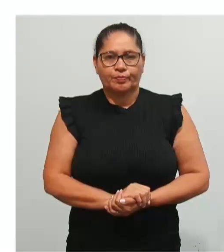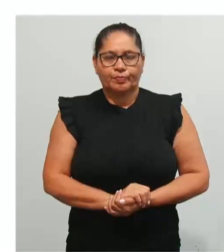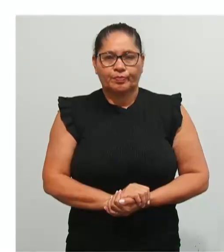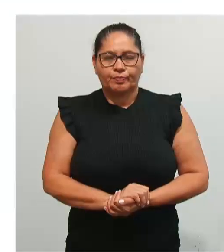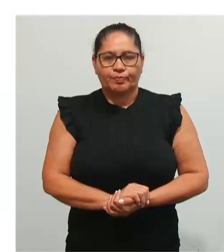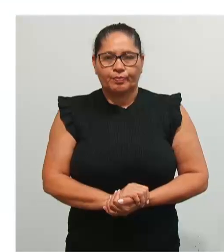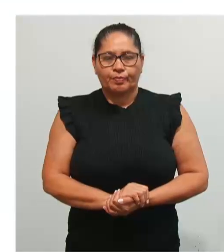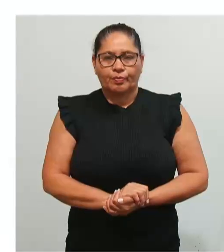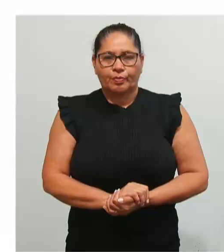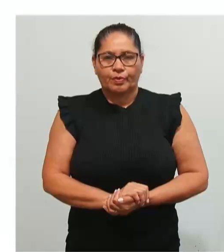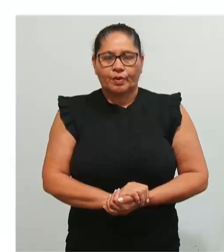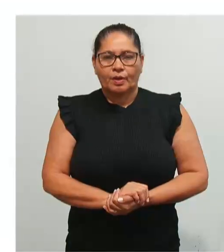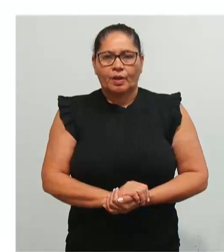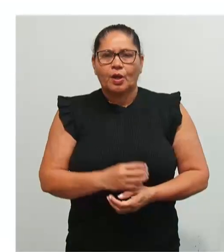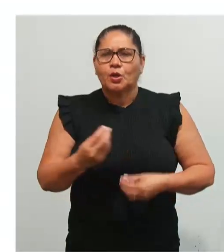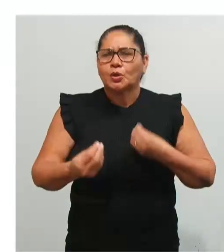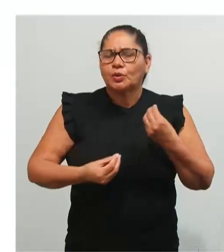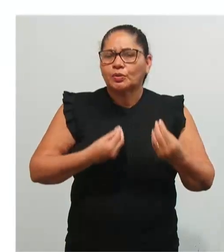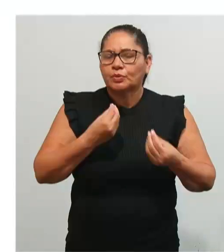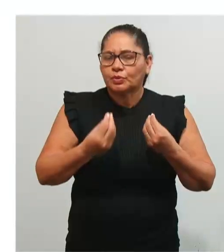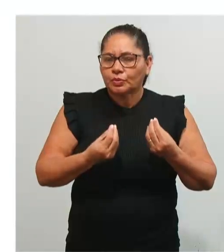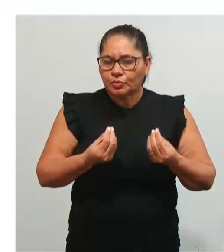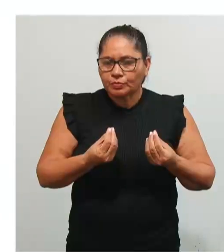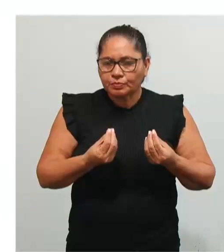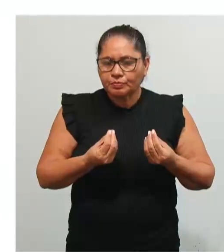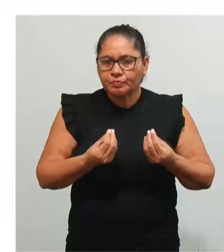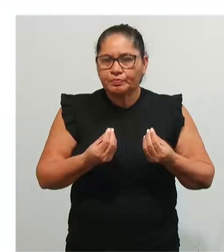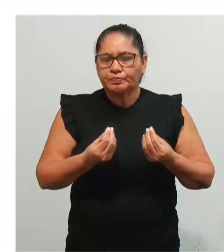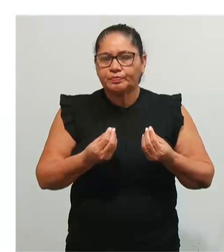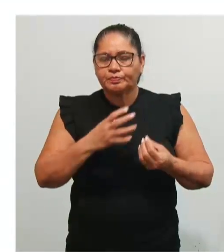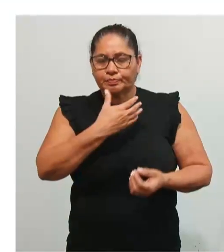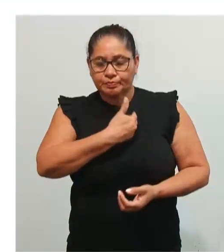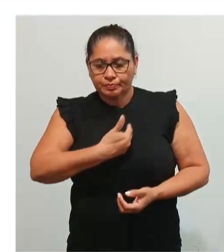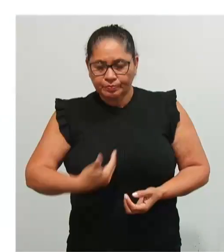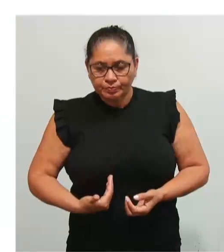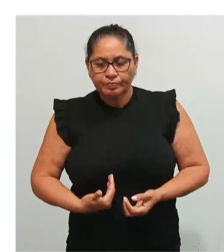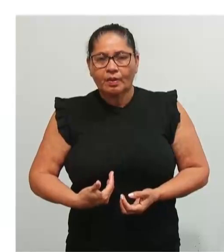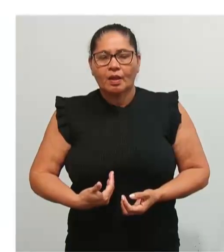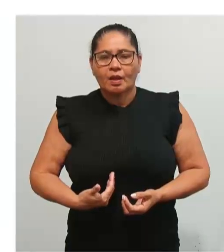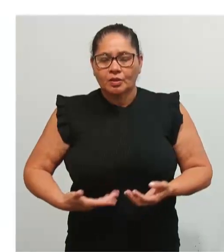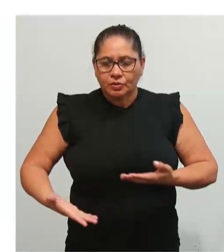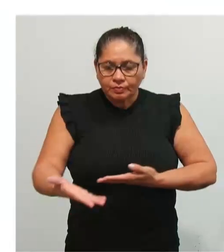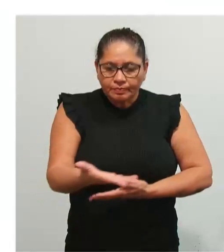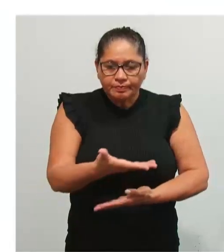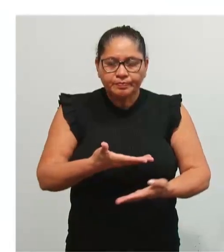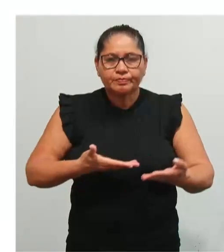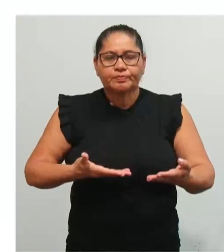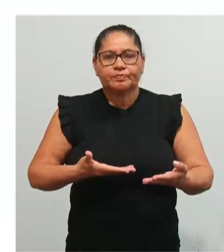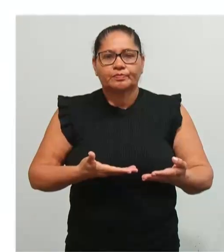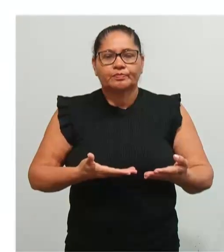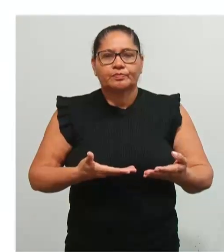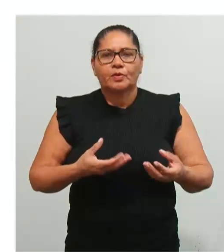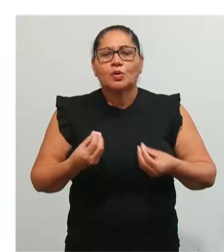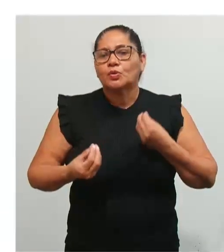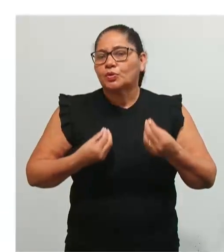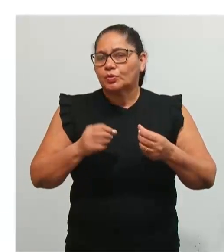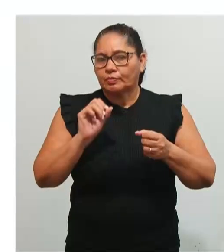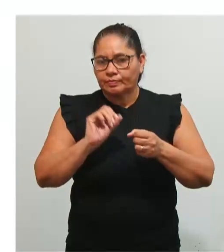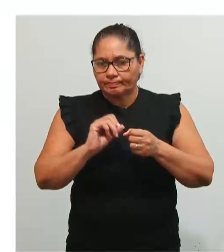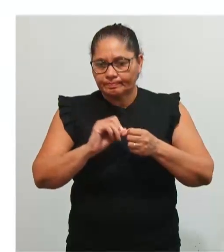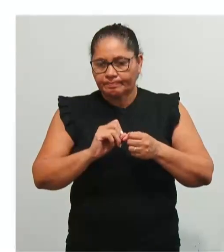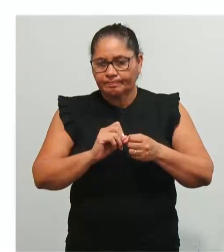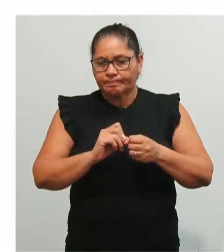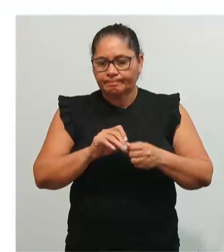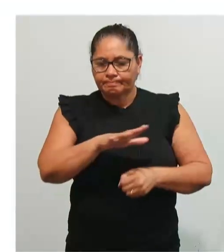Os aspectos frequentemente evidenciados sobre a governança estão relacionados à legitimidade do espaço